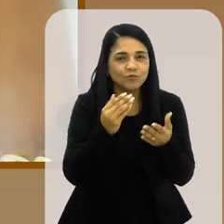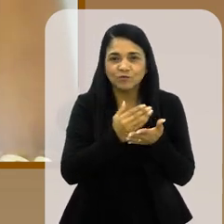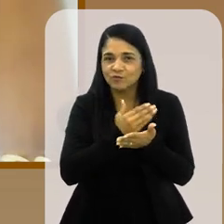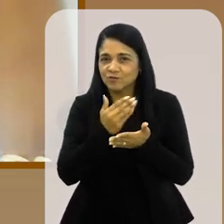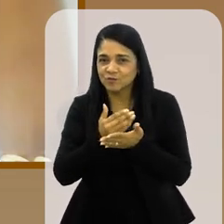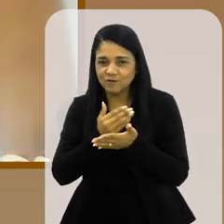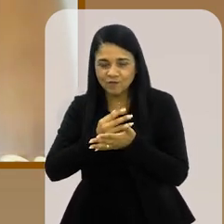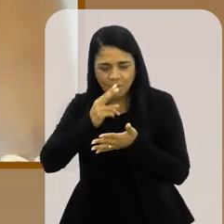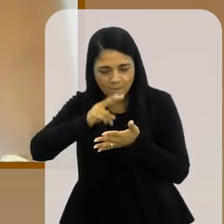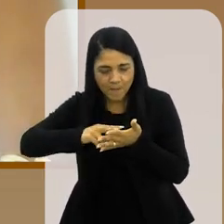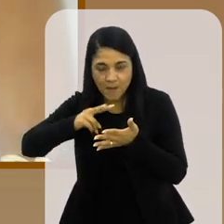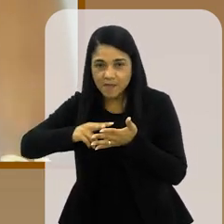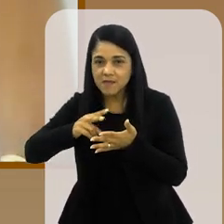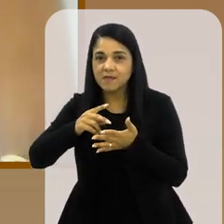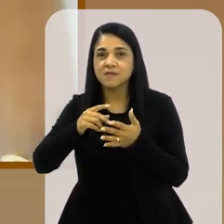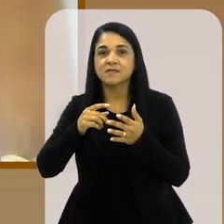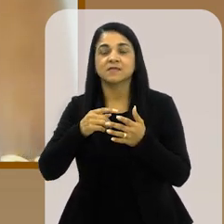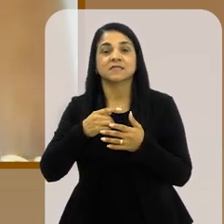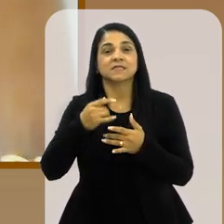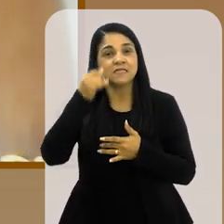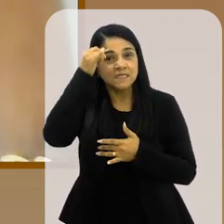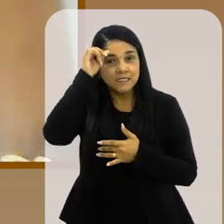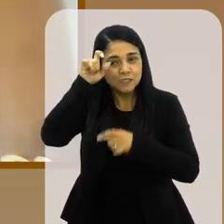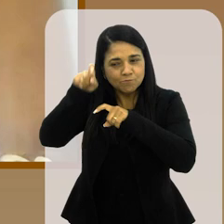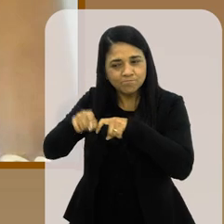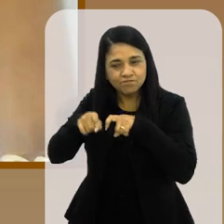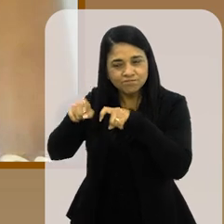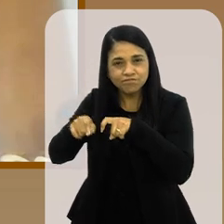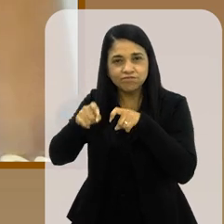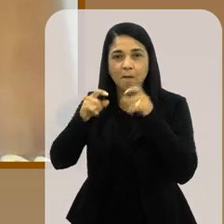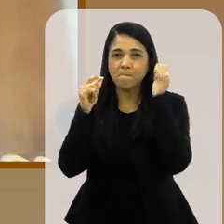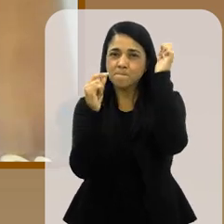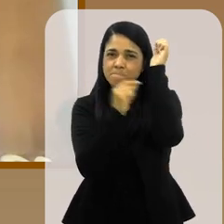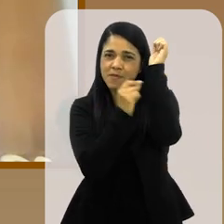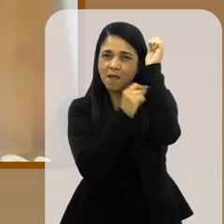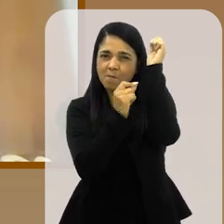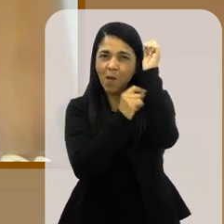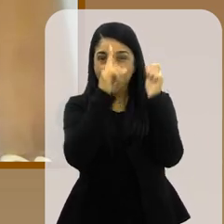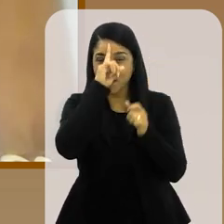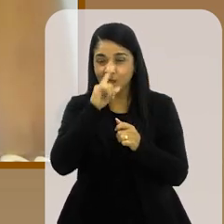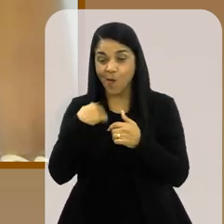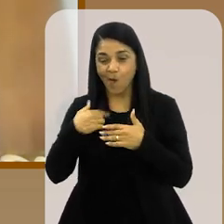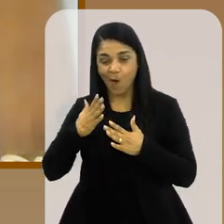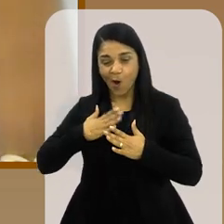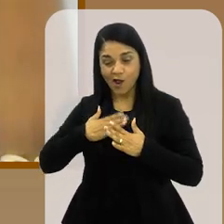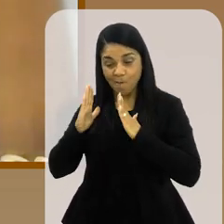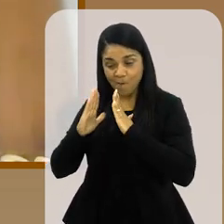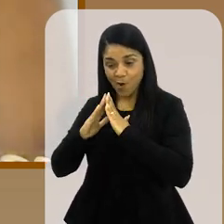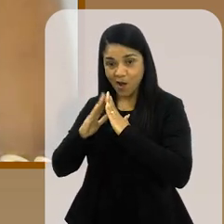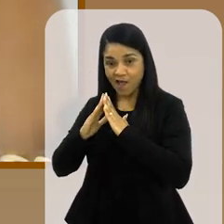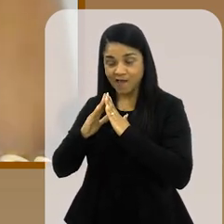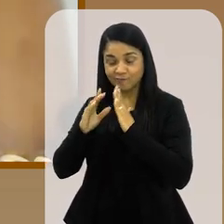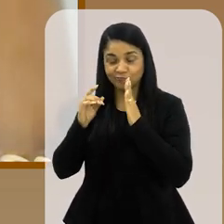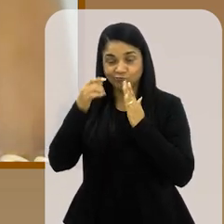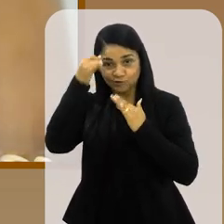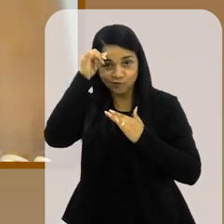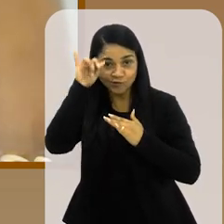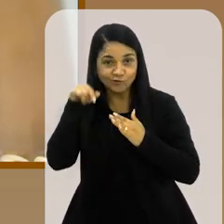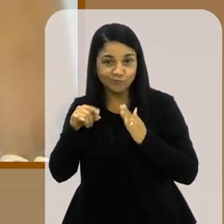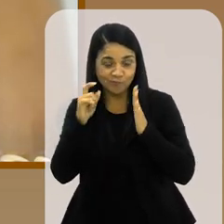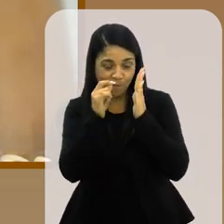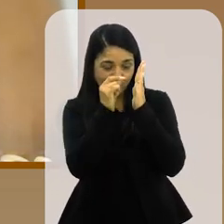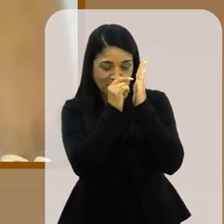sítio do Pica-Pau Amarelo, aliás, eu morava lá, eu preferia morar lá do que na minha casa. Minha casa era casa